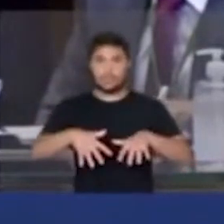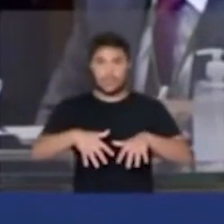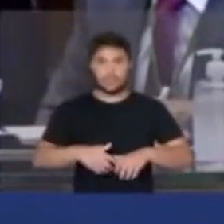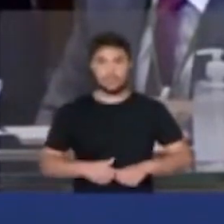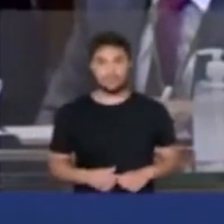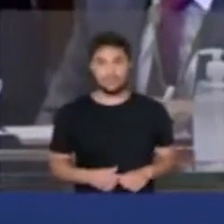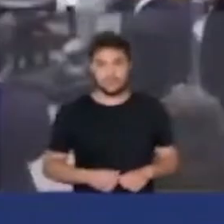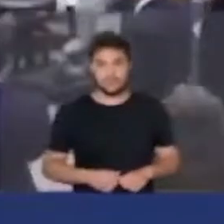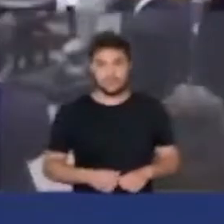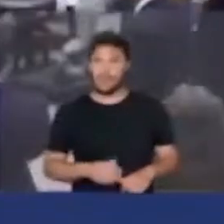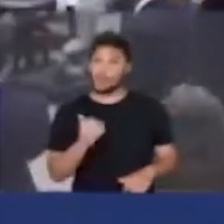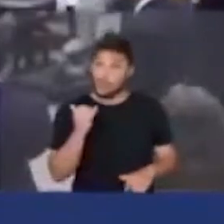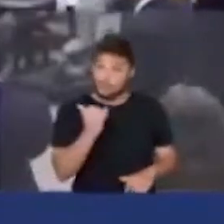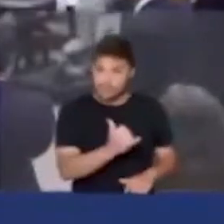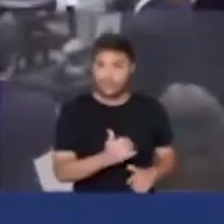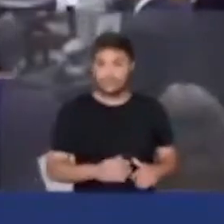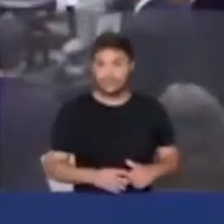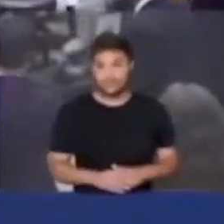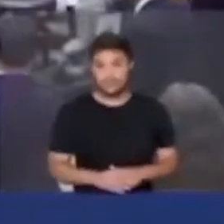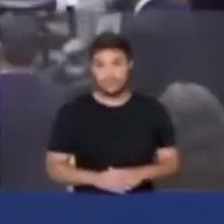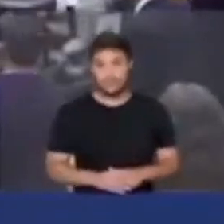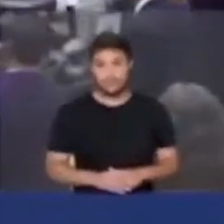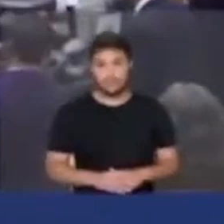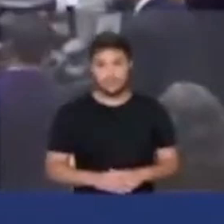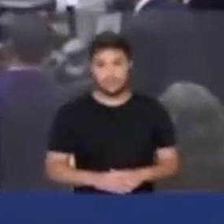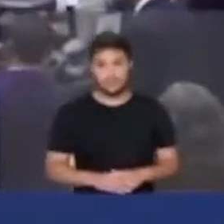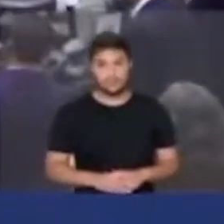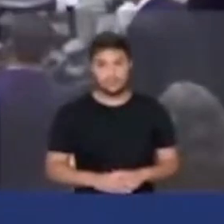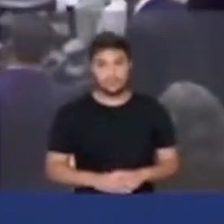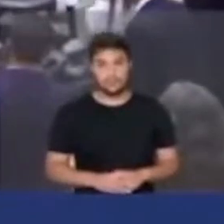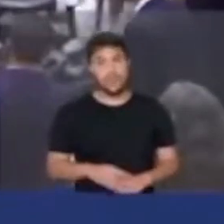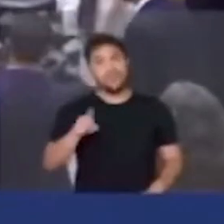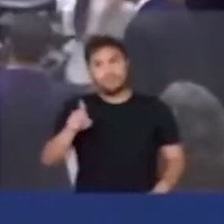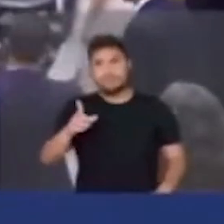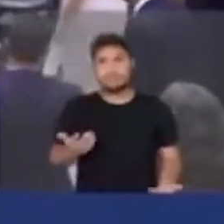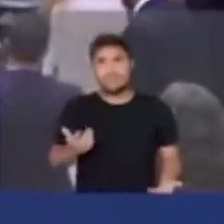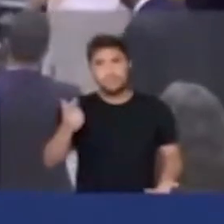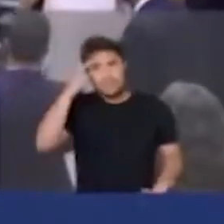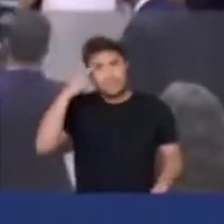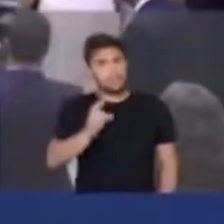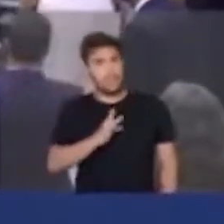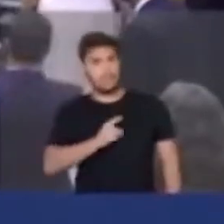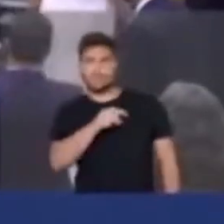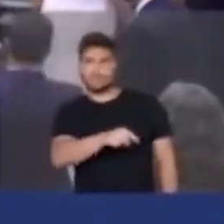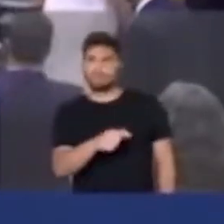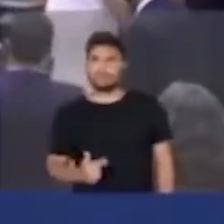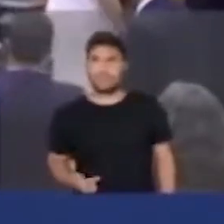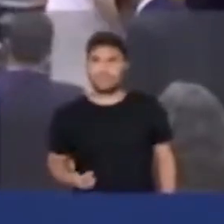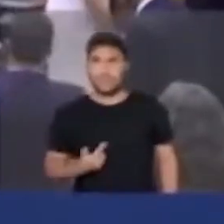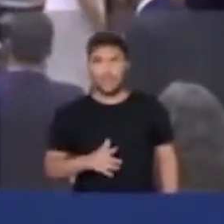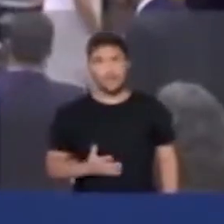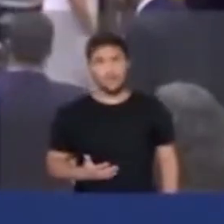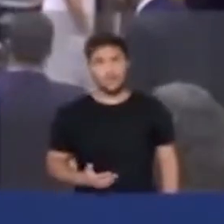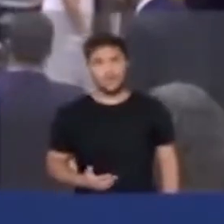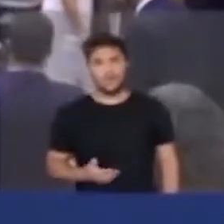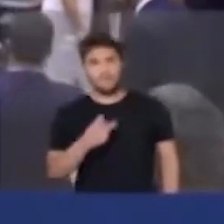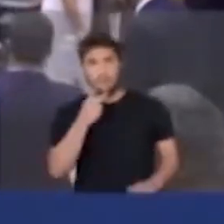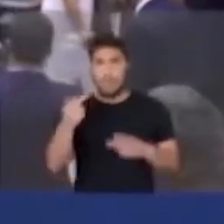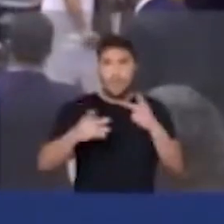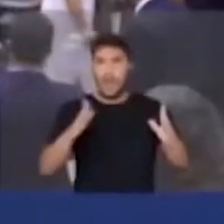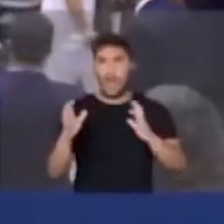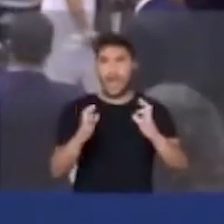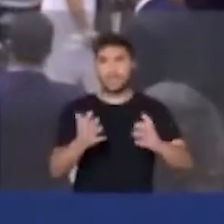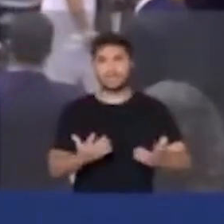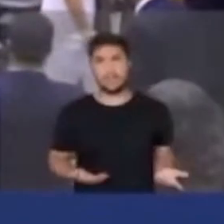Do plenário. Fico à vontade mesmo. Eu vou e Vossa Excelência não pensa que eu tenho medo de Vossa Excelência quando ficar arisco aí no plenário chamando para briga, não, deputado